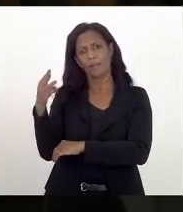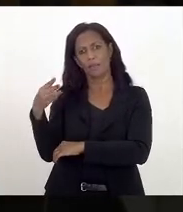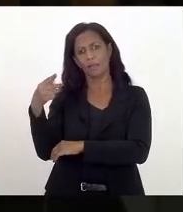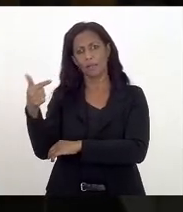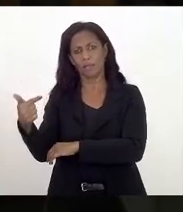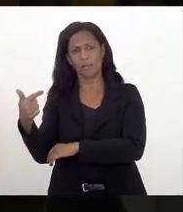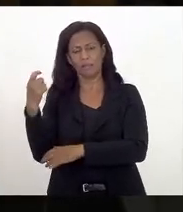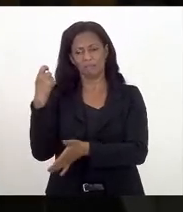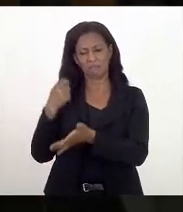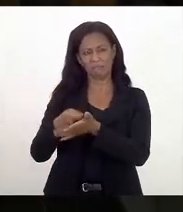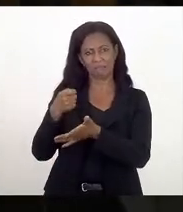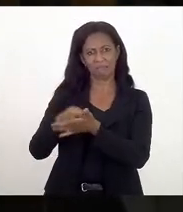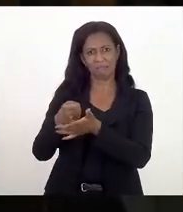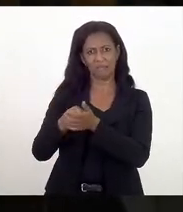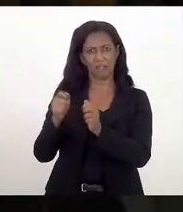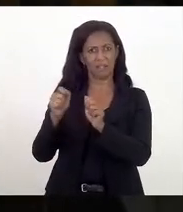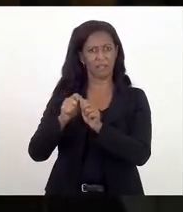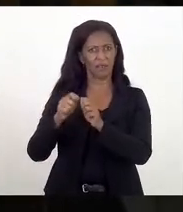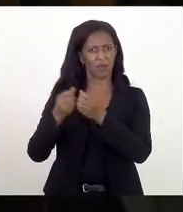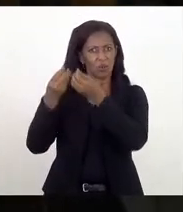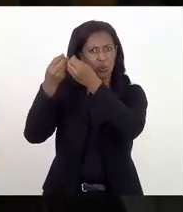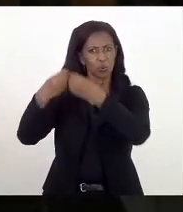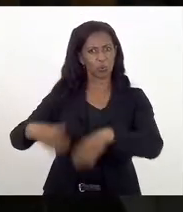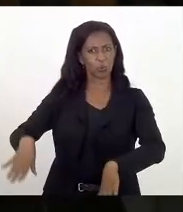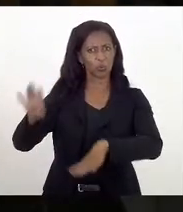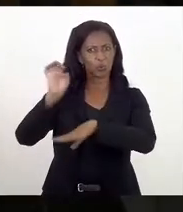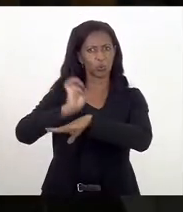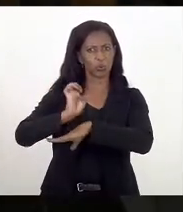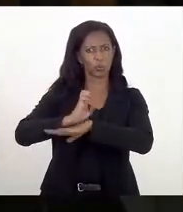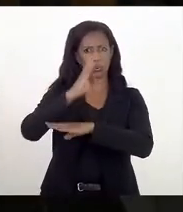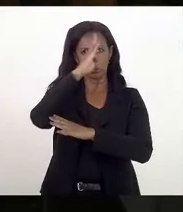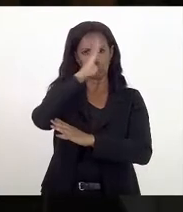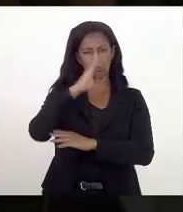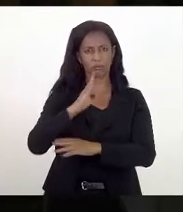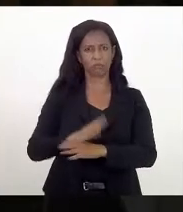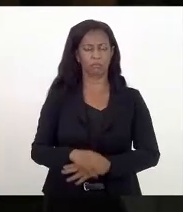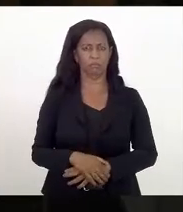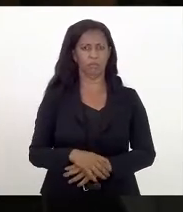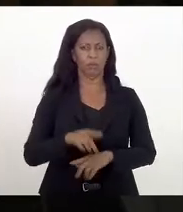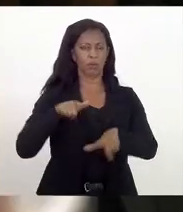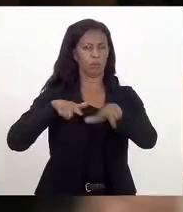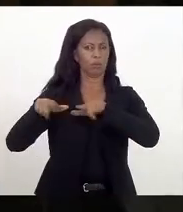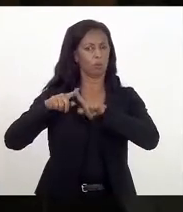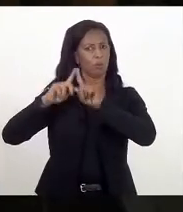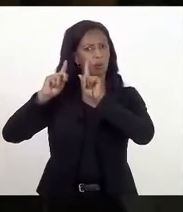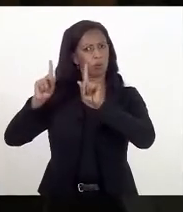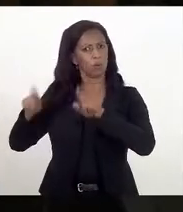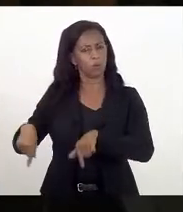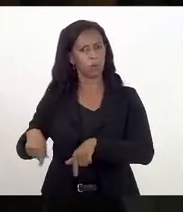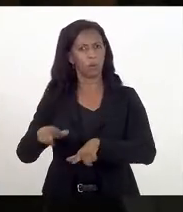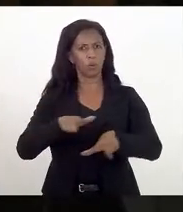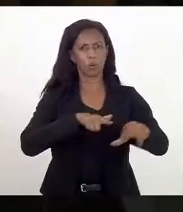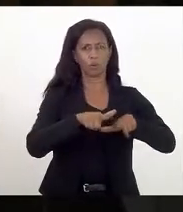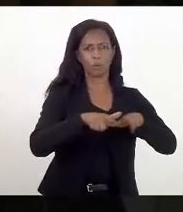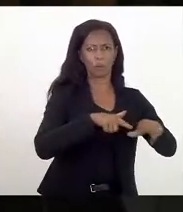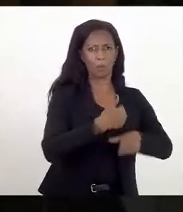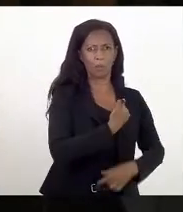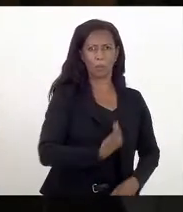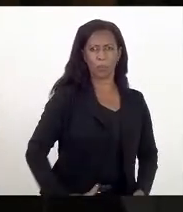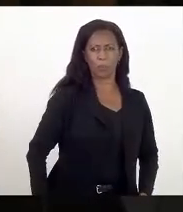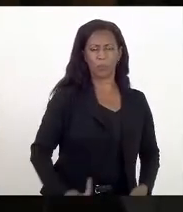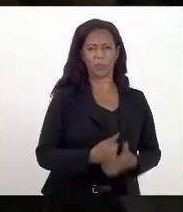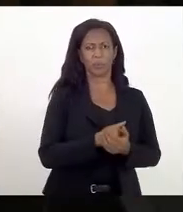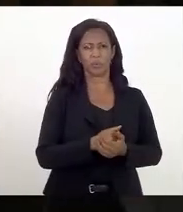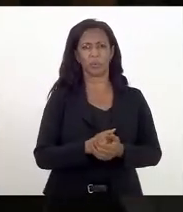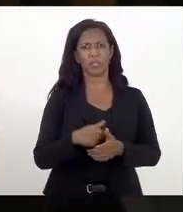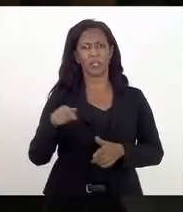se tenta praticar um desmonte do Estado brasileiro, um desmonte da função pública, um desmonte do serviço público e isso aqui,